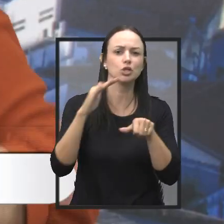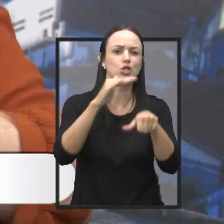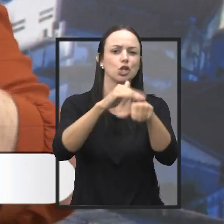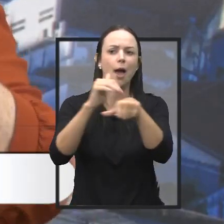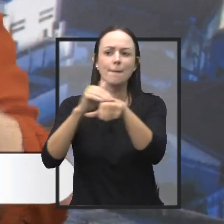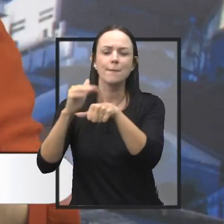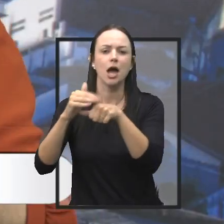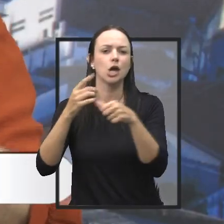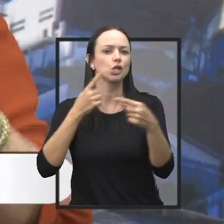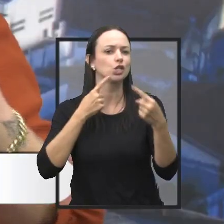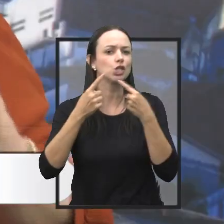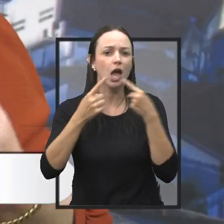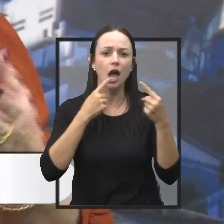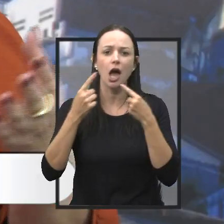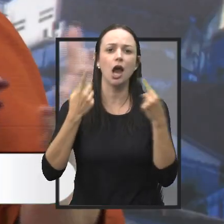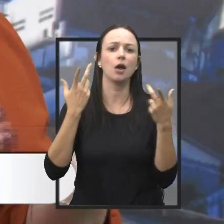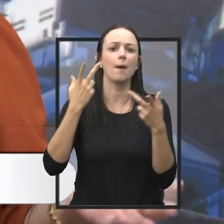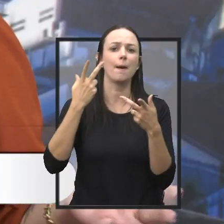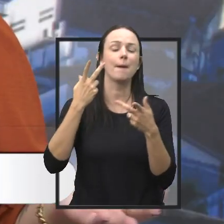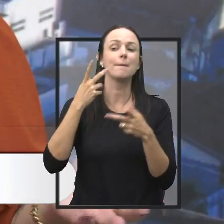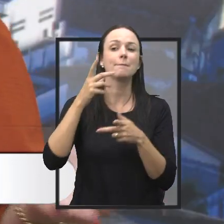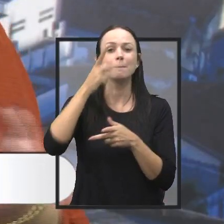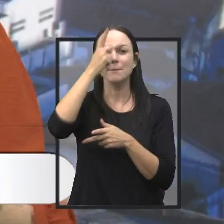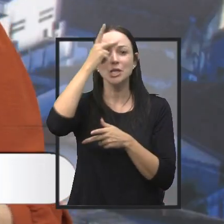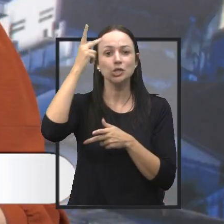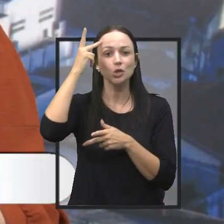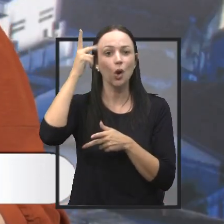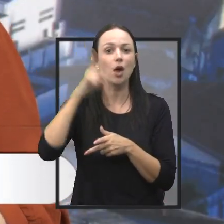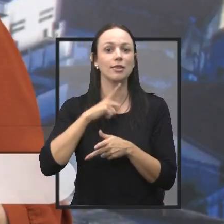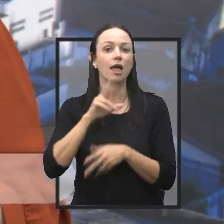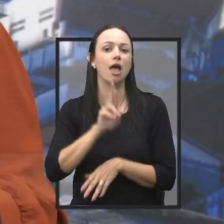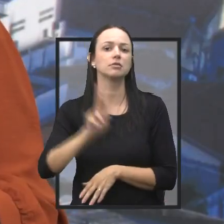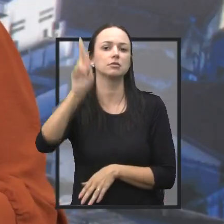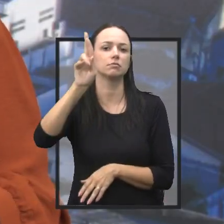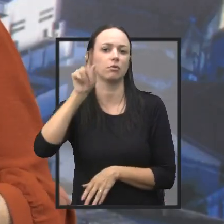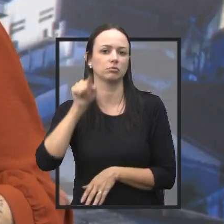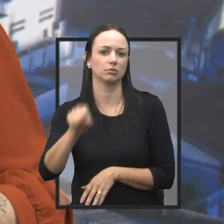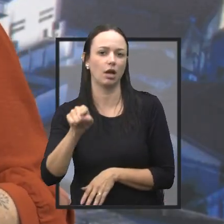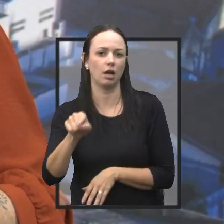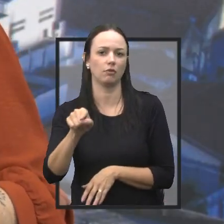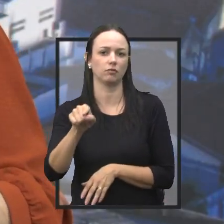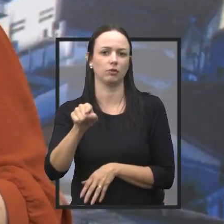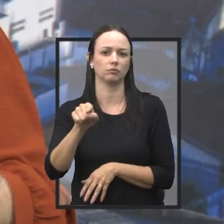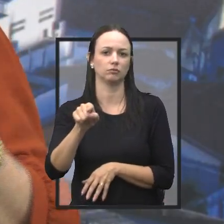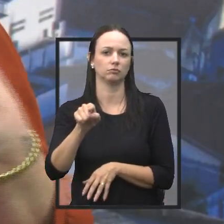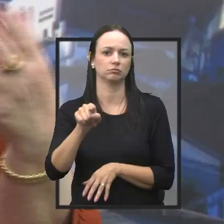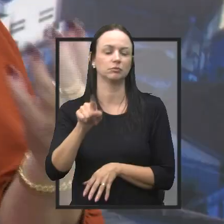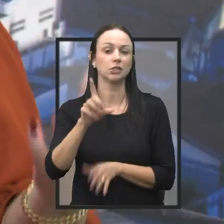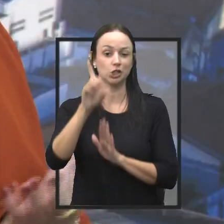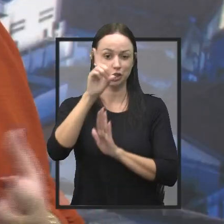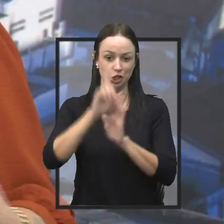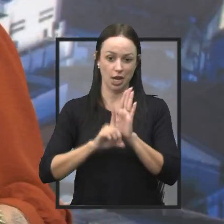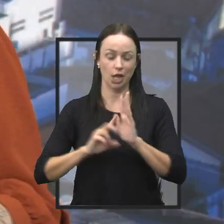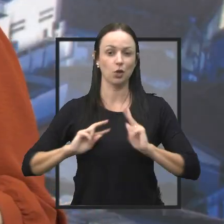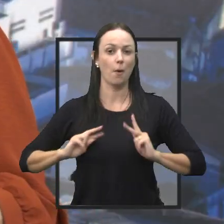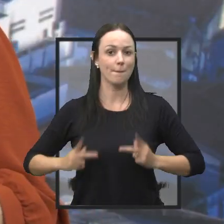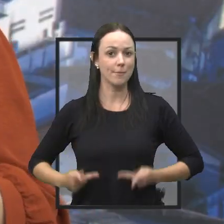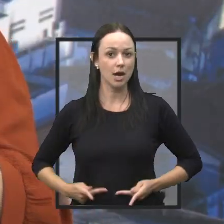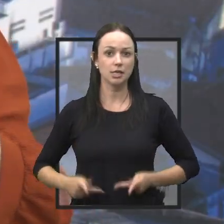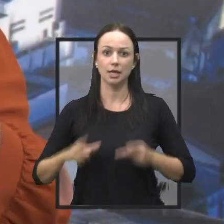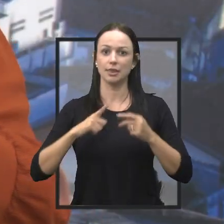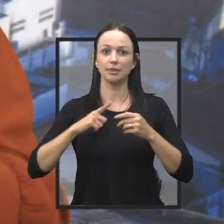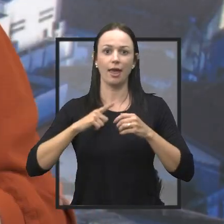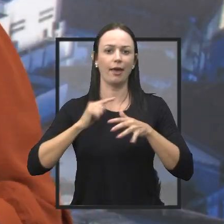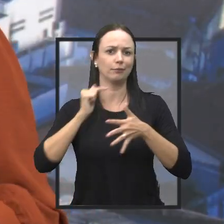diálogo as pessoas que estão à frente destas demandas. A Frente de Direitos Humanos, ela é uma frente ampla, onde nós